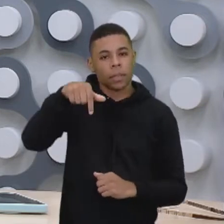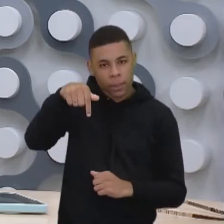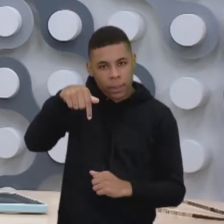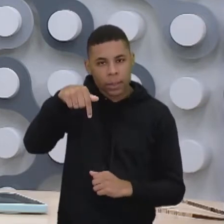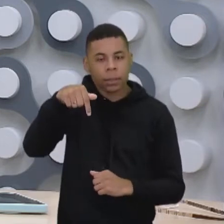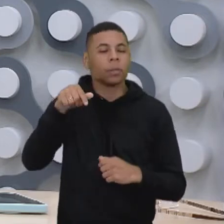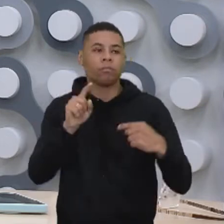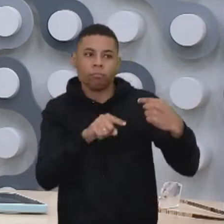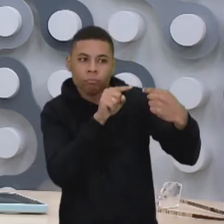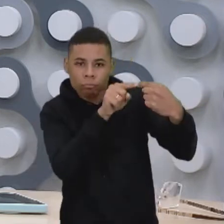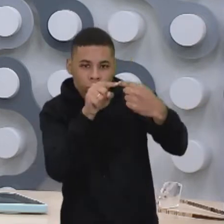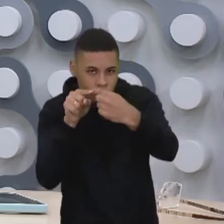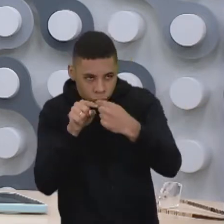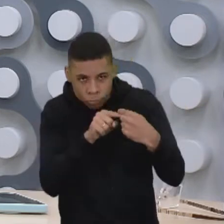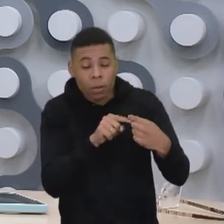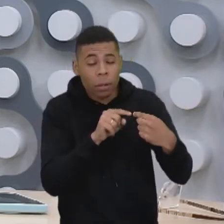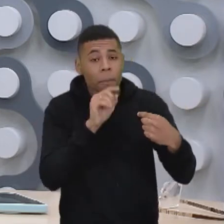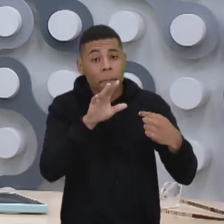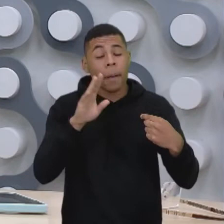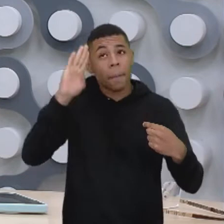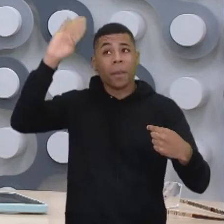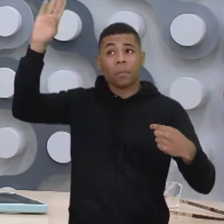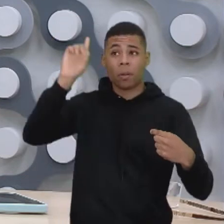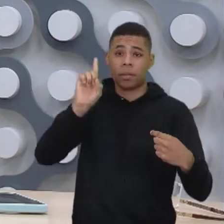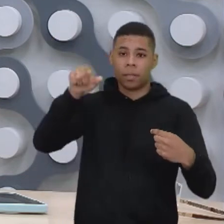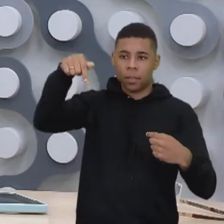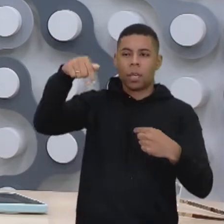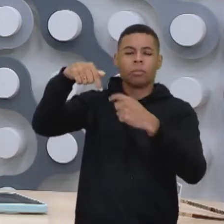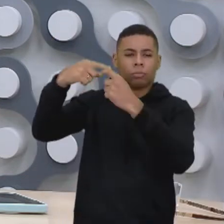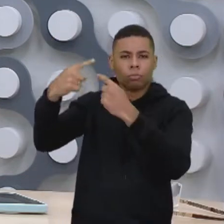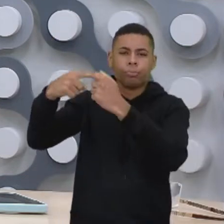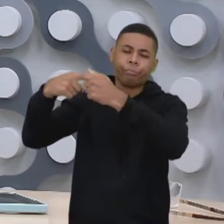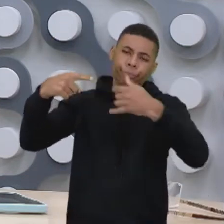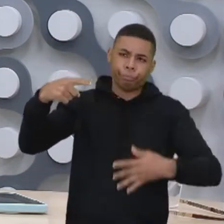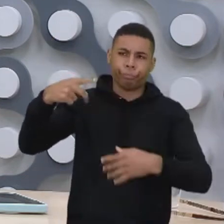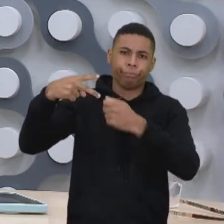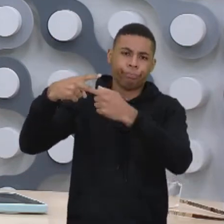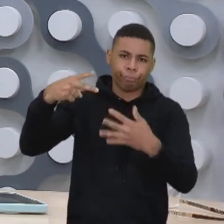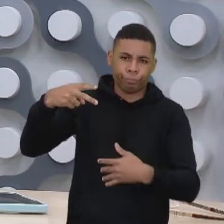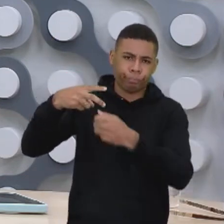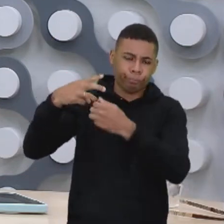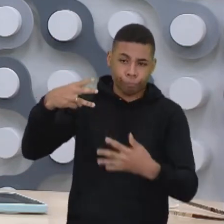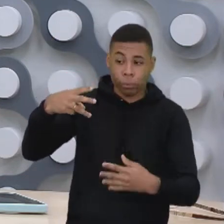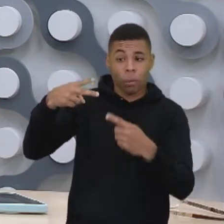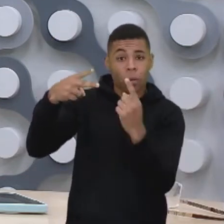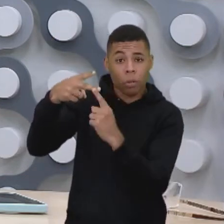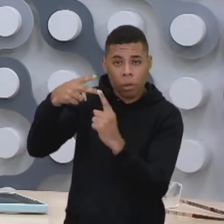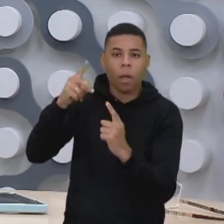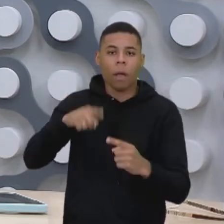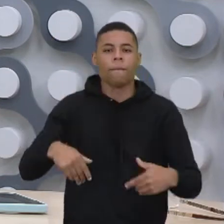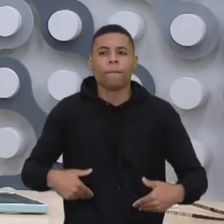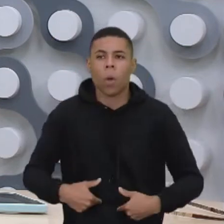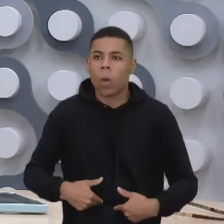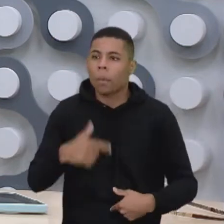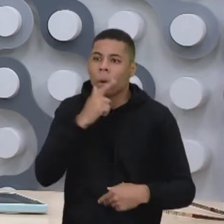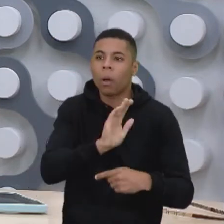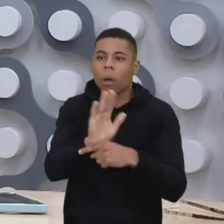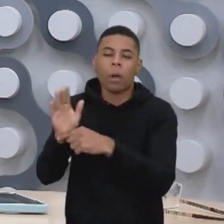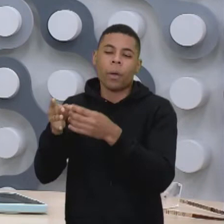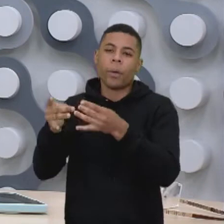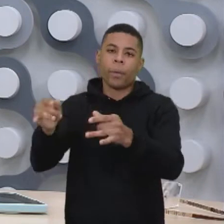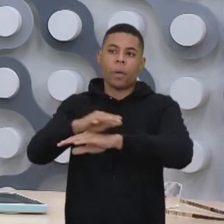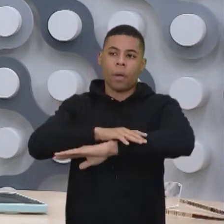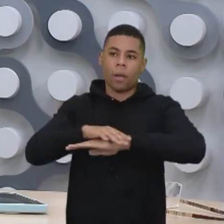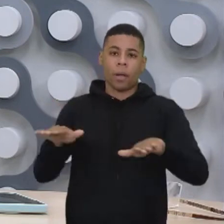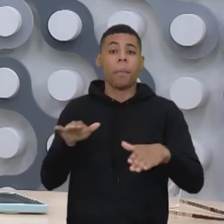dentro dos 17 objetivos, na qual um deles é combater a fome, né, e atingir, né, essa meta aí